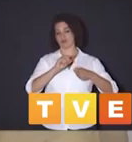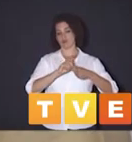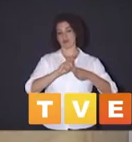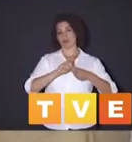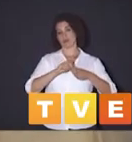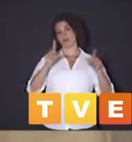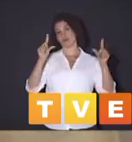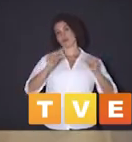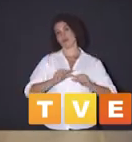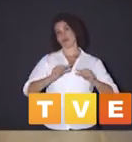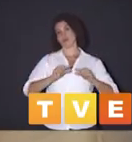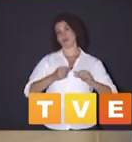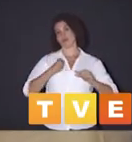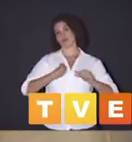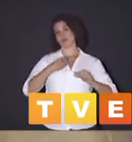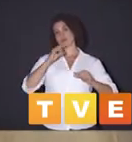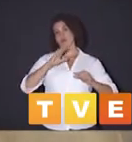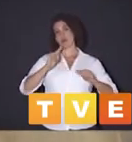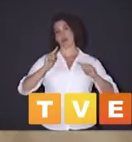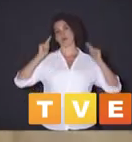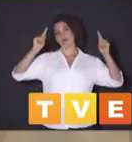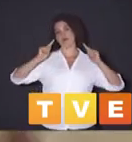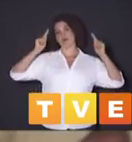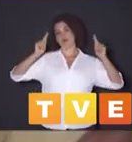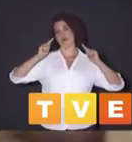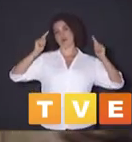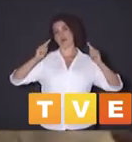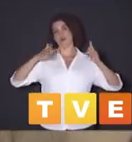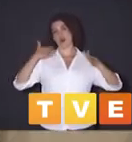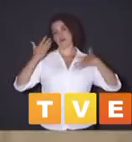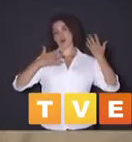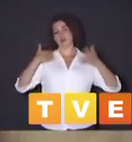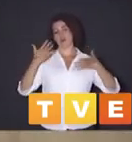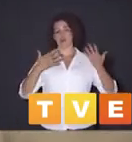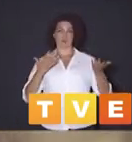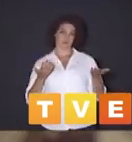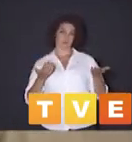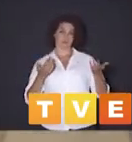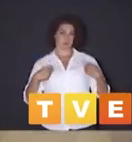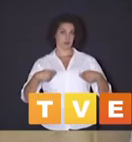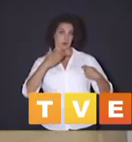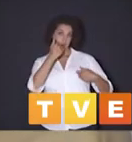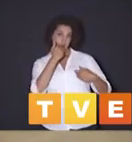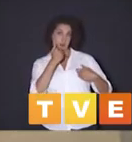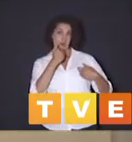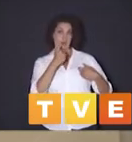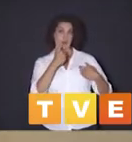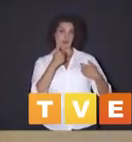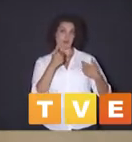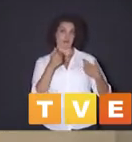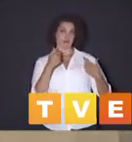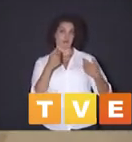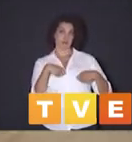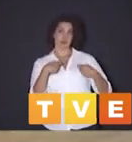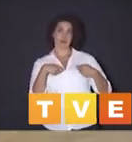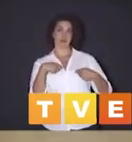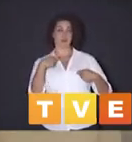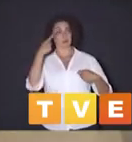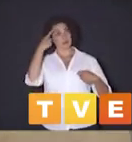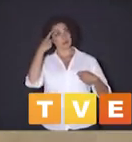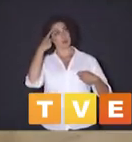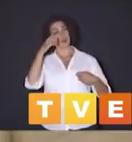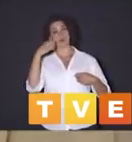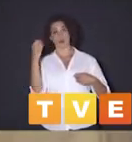na festa e pra viver só na frente tem que ter cometa então a gente vai ter que desenhar uma nova